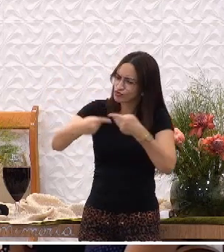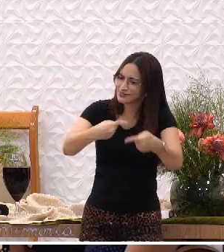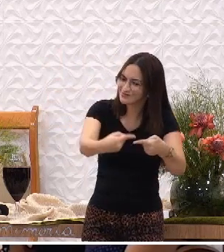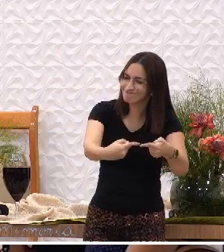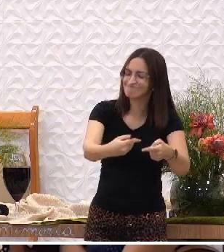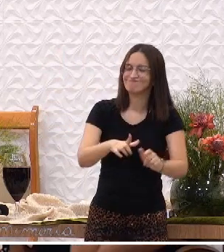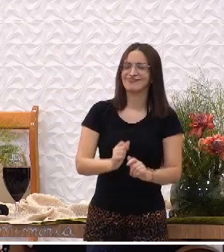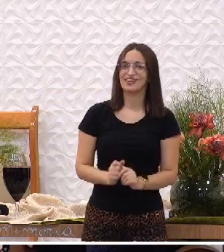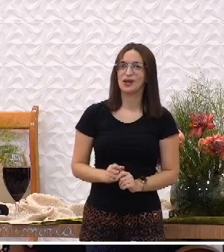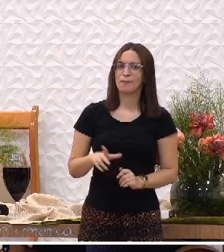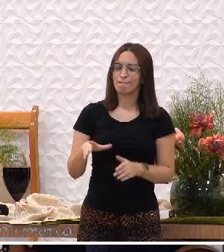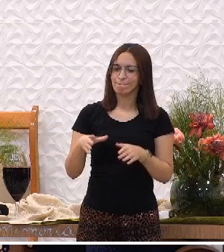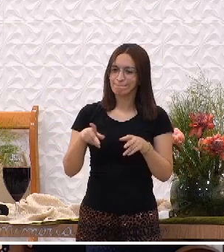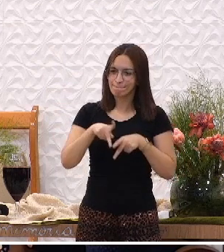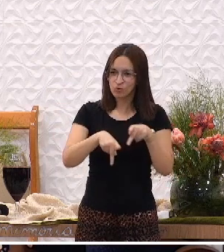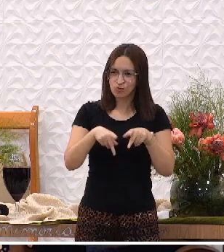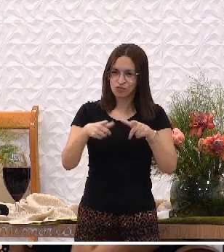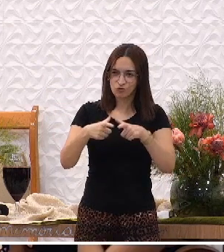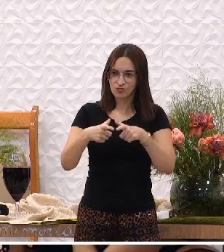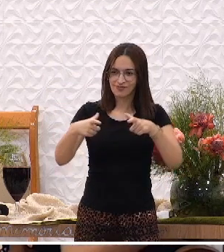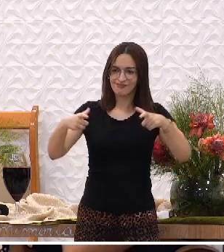forma mais ampla, né?